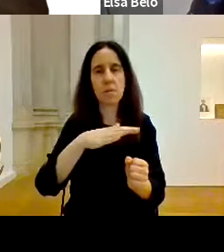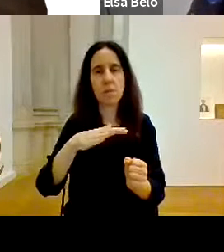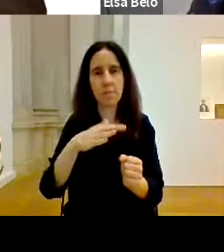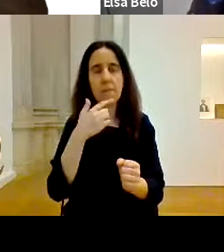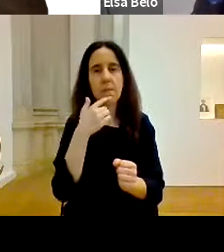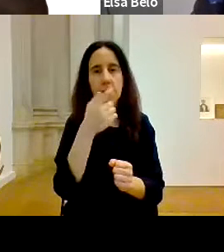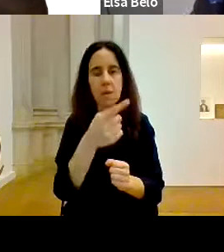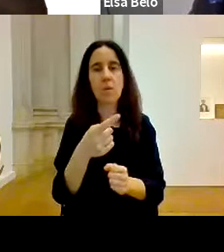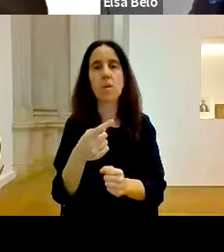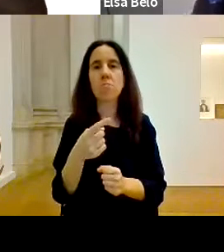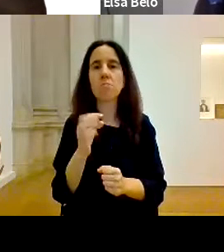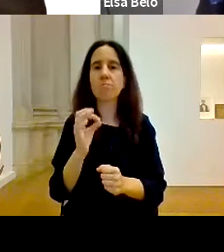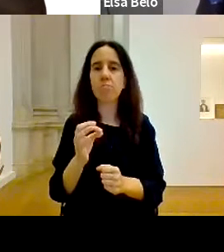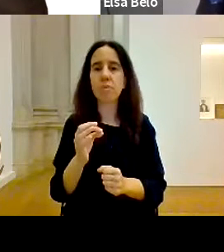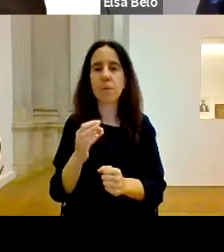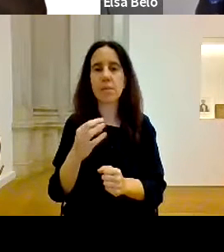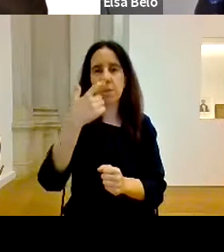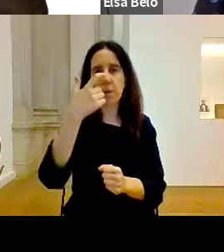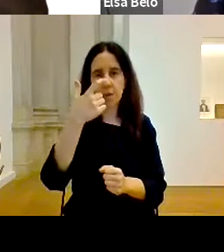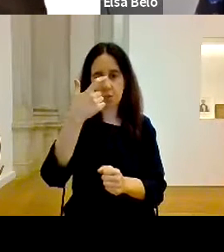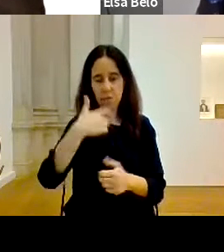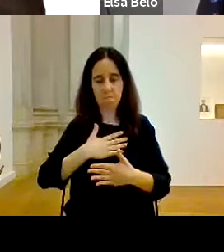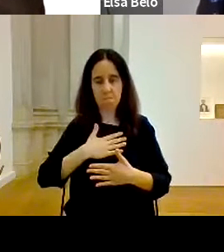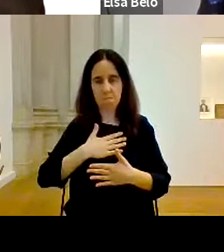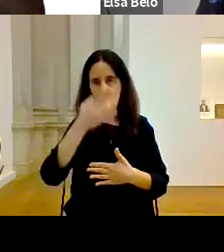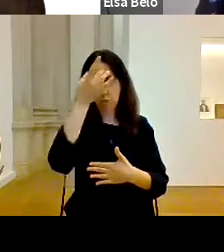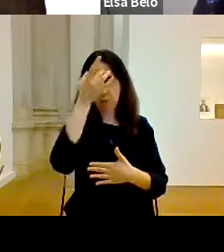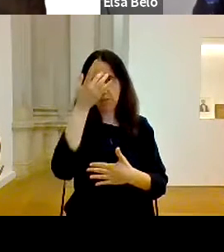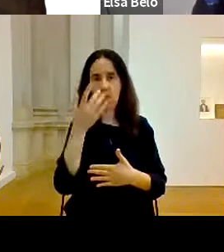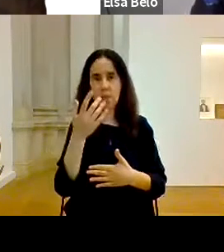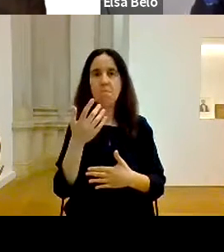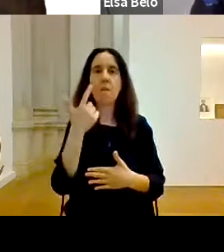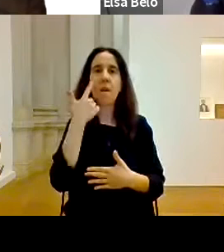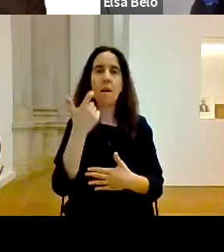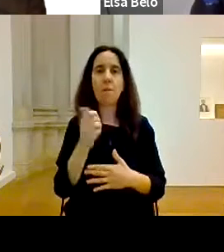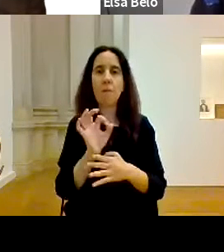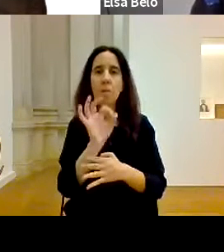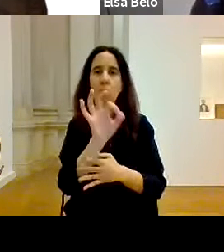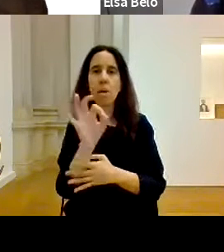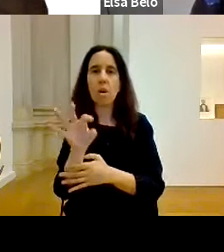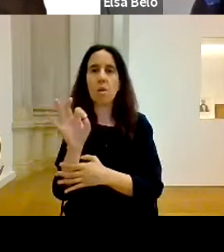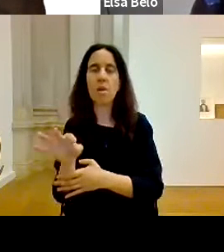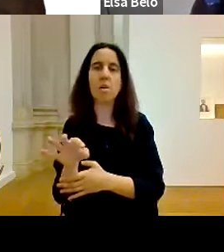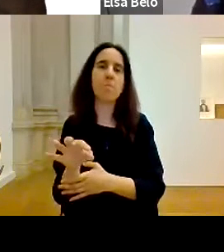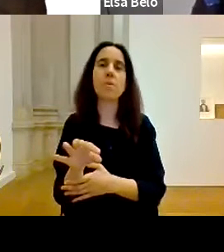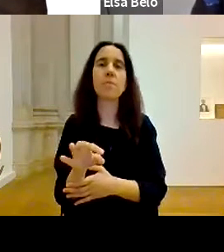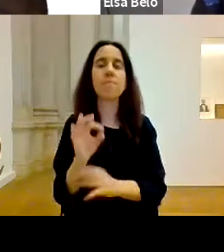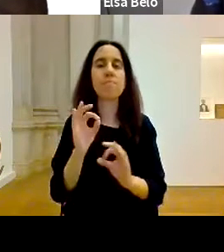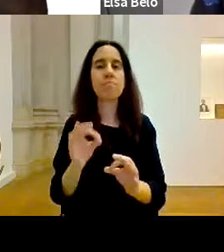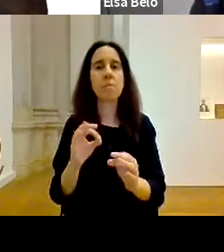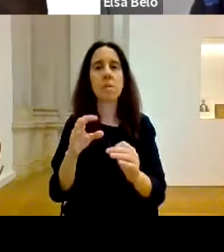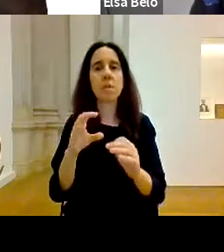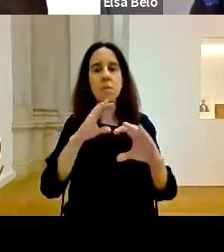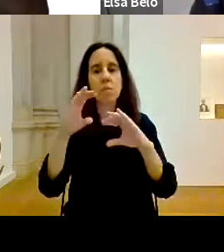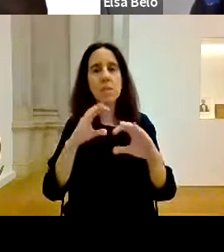vista, houve certamente situações em que houve pequenos apontamentos introduzidos nas redes de telecomunicação